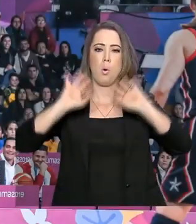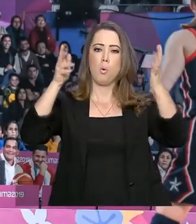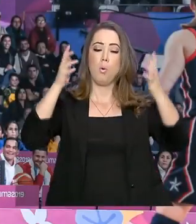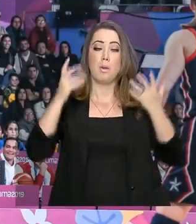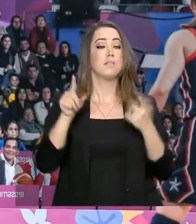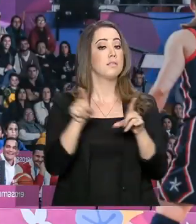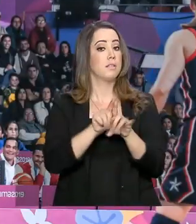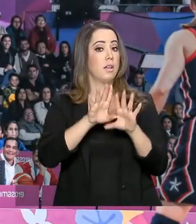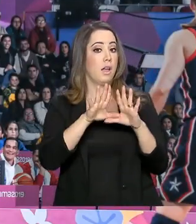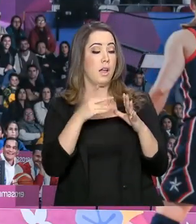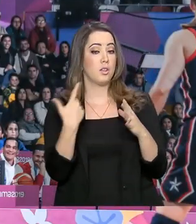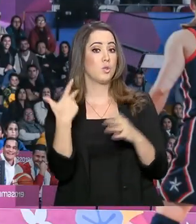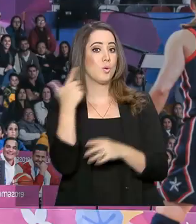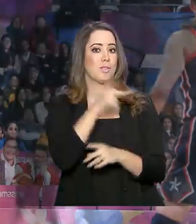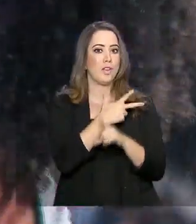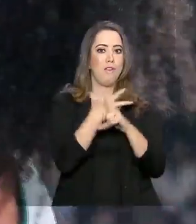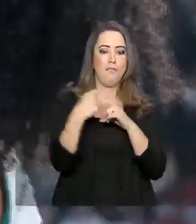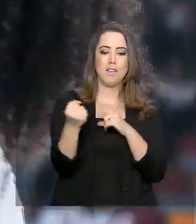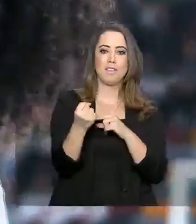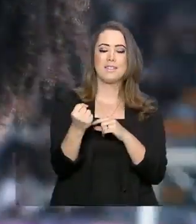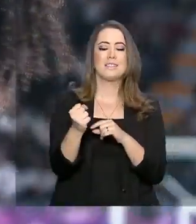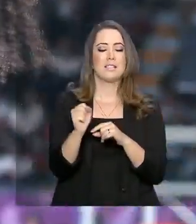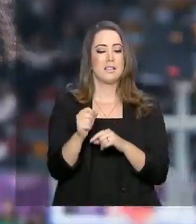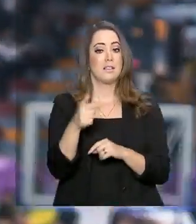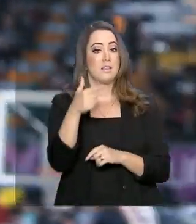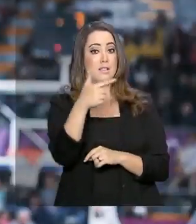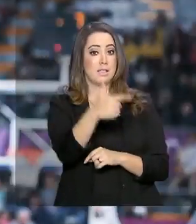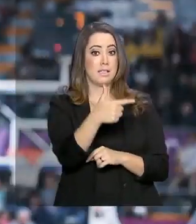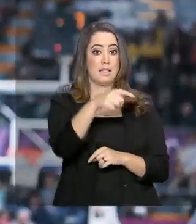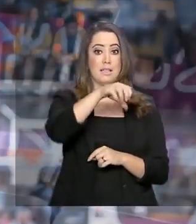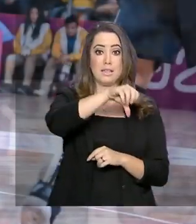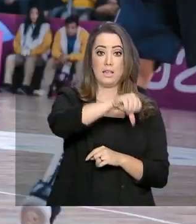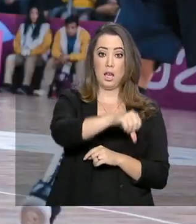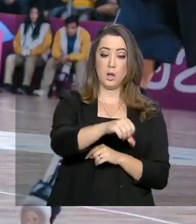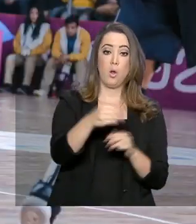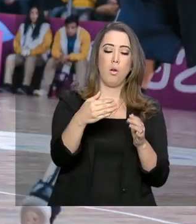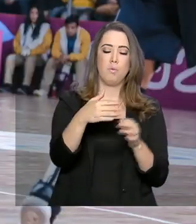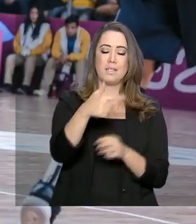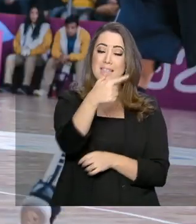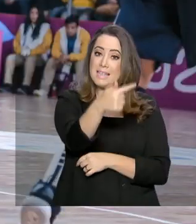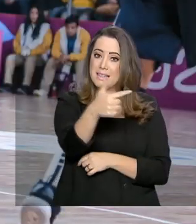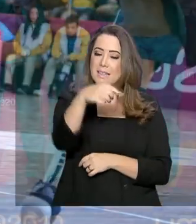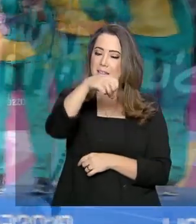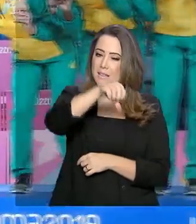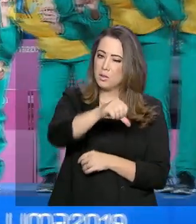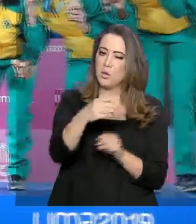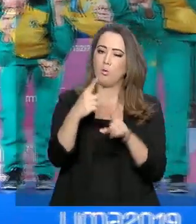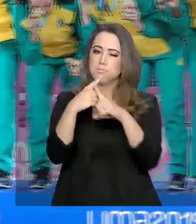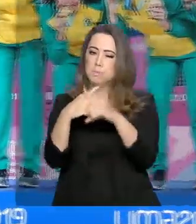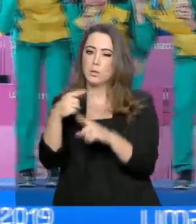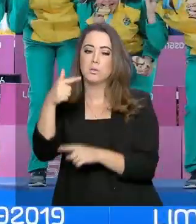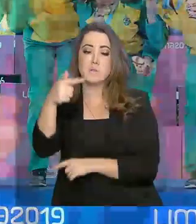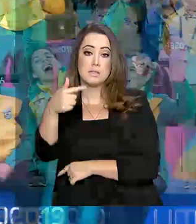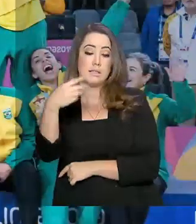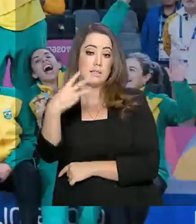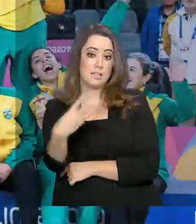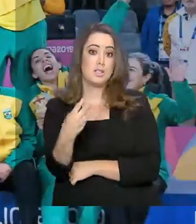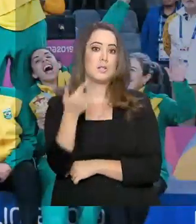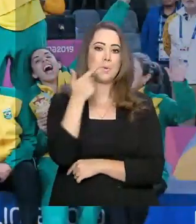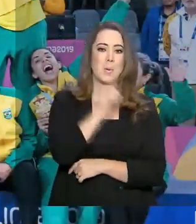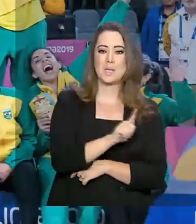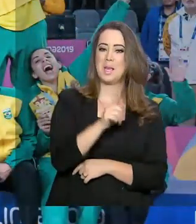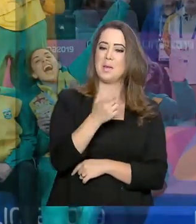derrotou a equipe dos Estados Unidos por 79 a 73. E ficou com a medalha de ouro,